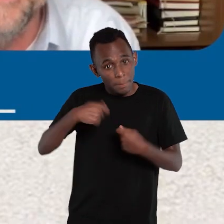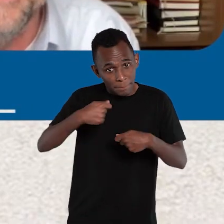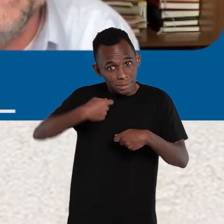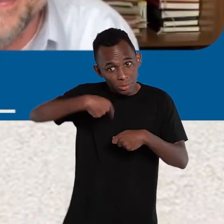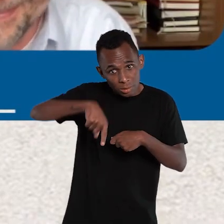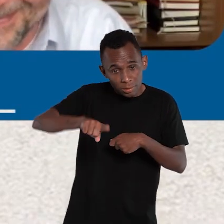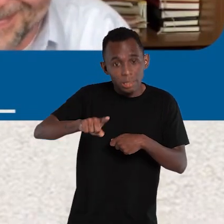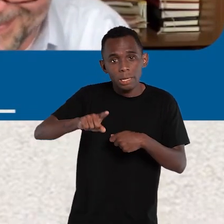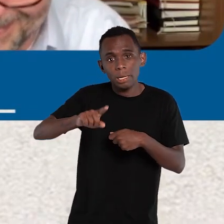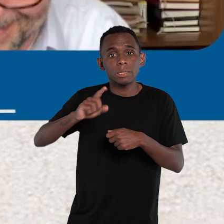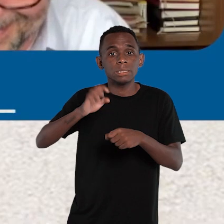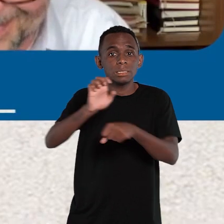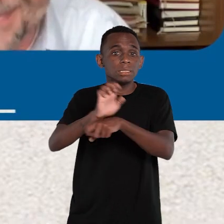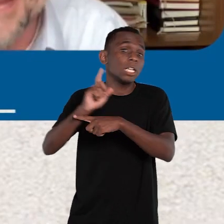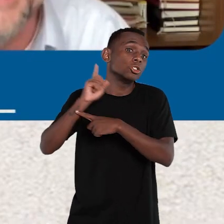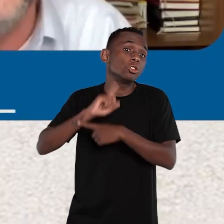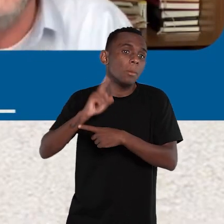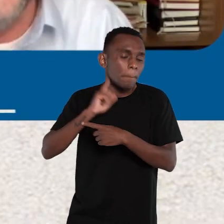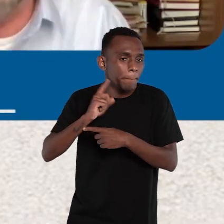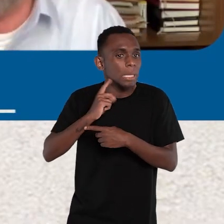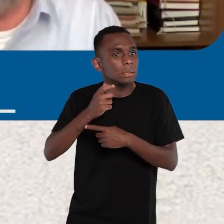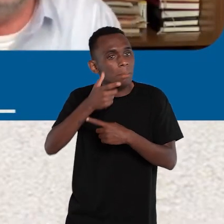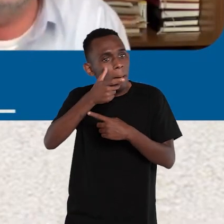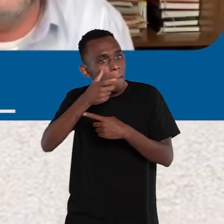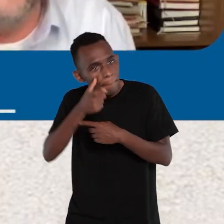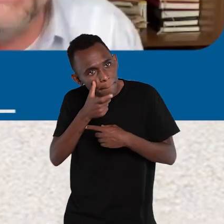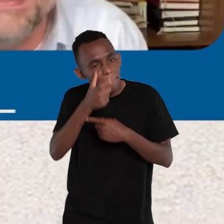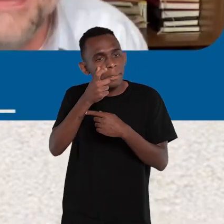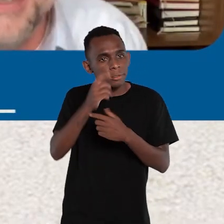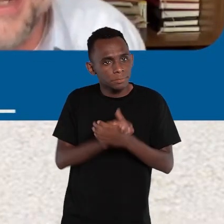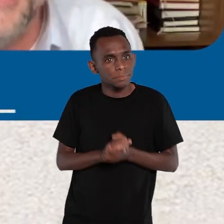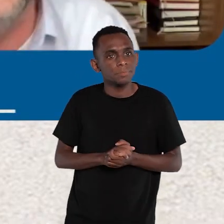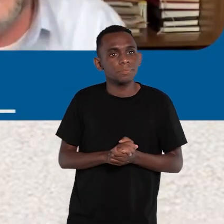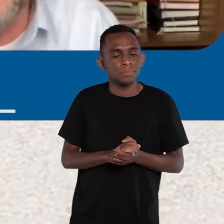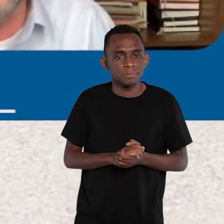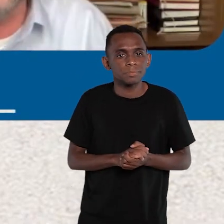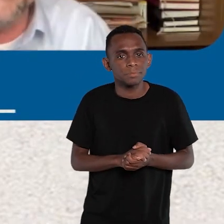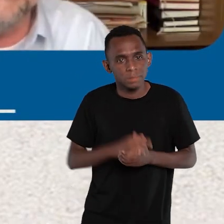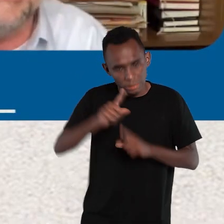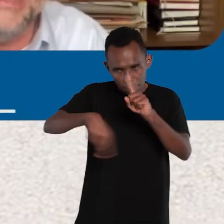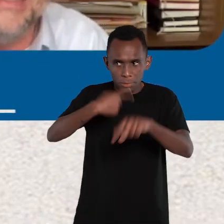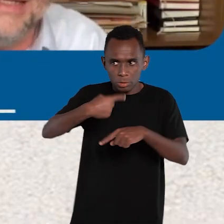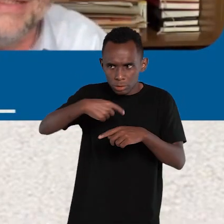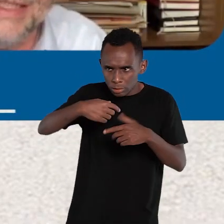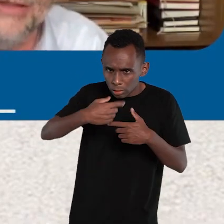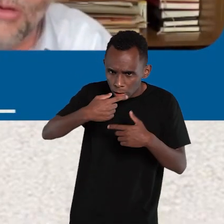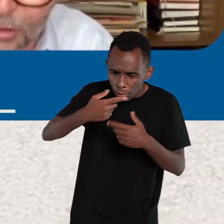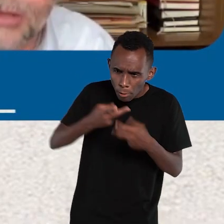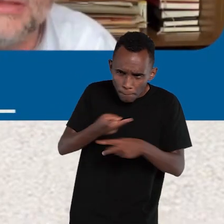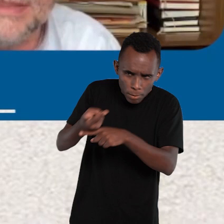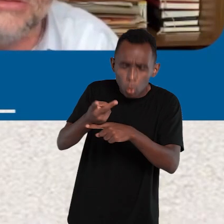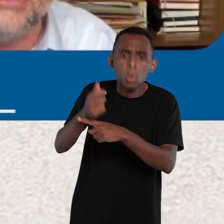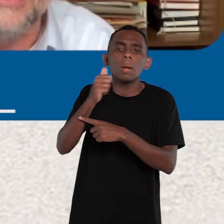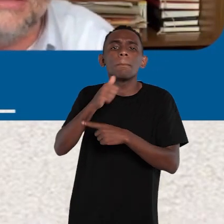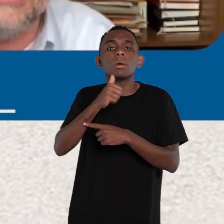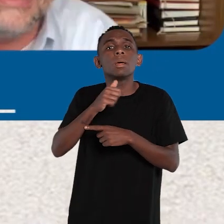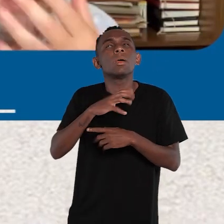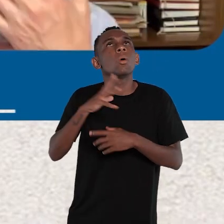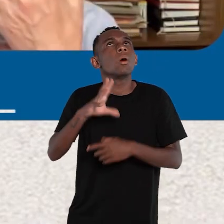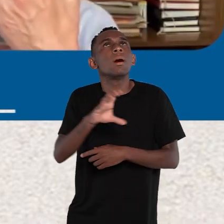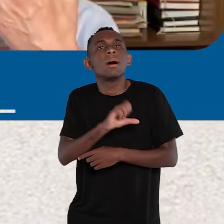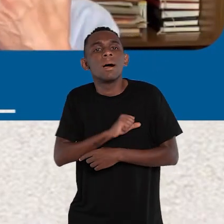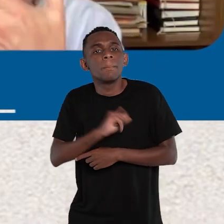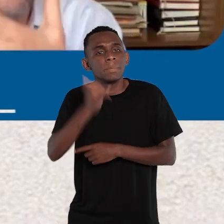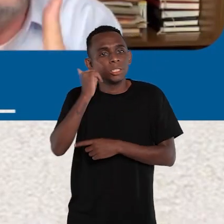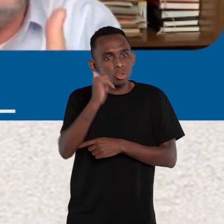Minas para construir a história, né? Foi a Minas uma vez atrás de Edna. Ele vai atrás da mulher. Eu gosto muito desse conto. Eu acho que